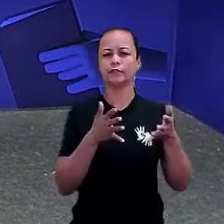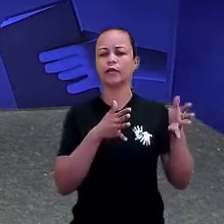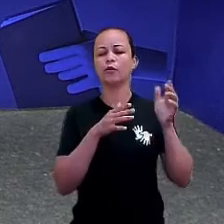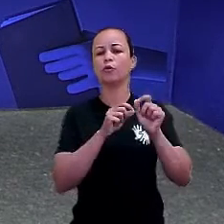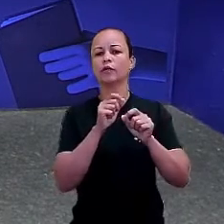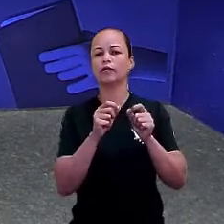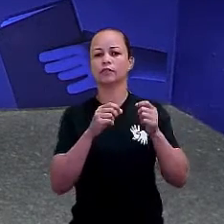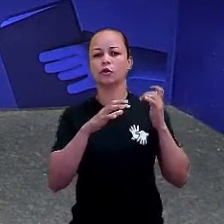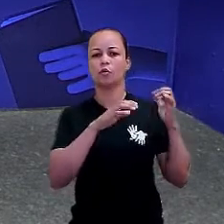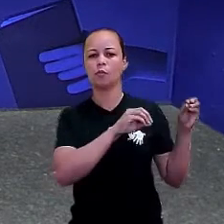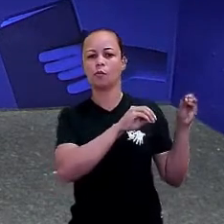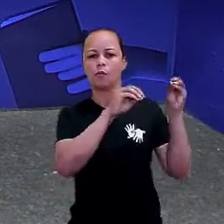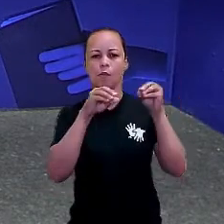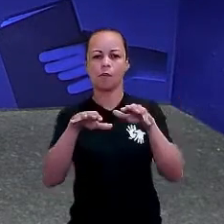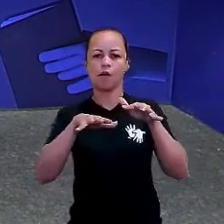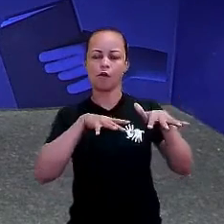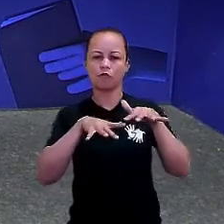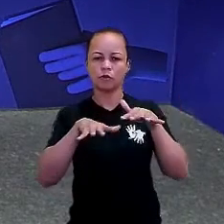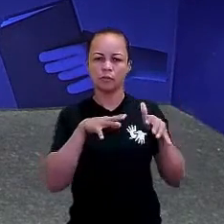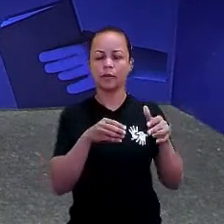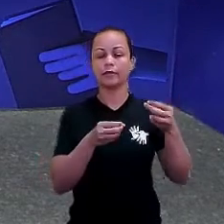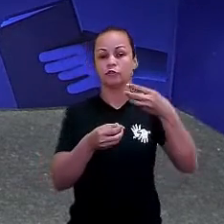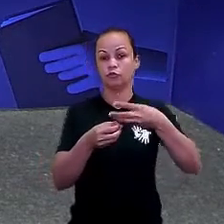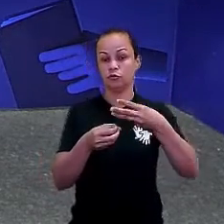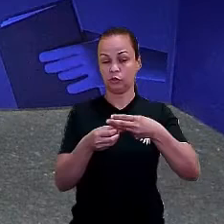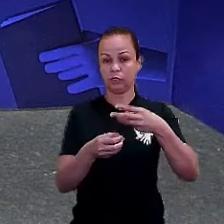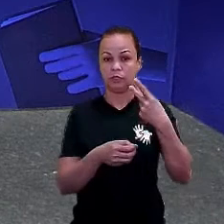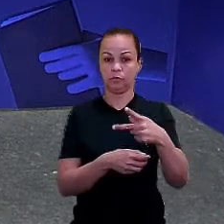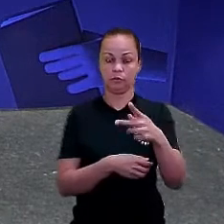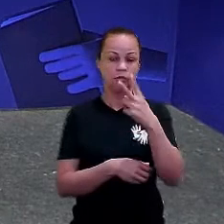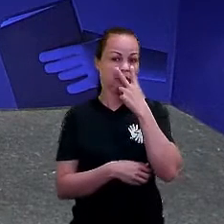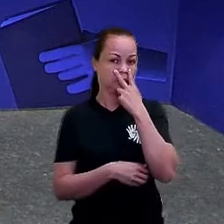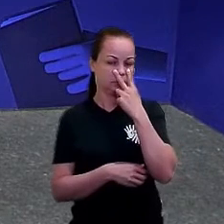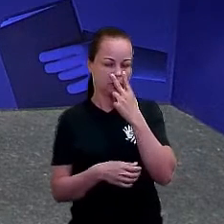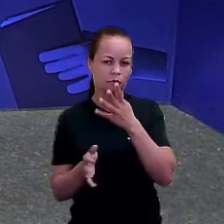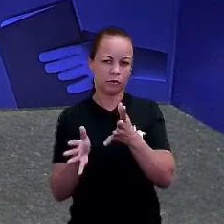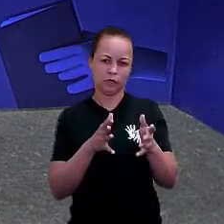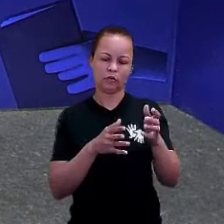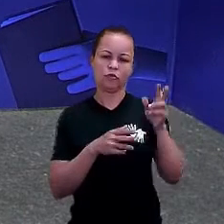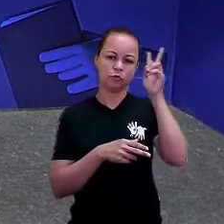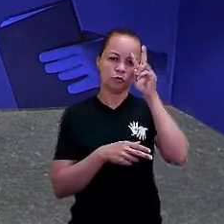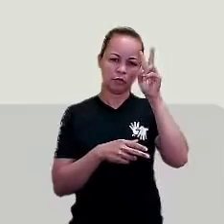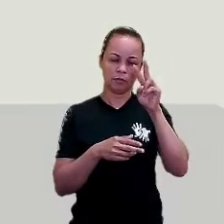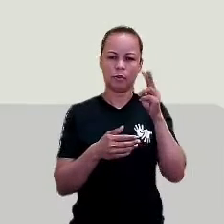Vitória de Santo Antão. Vamos relembrar assuntos de aulas passadas. Então vamos lá?